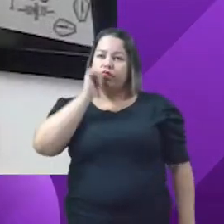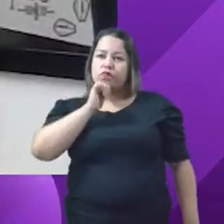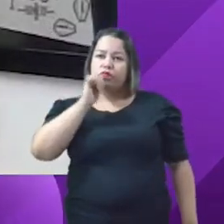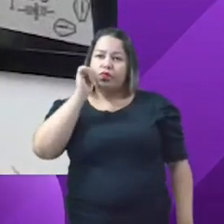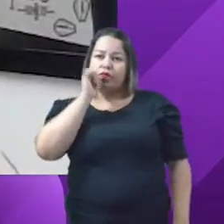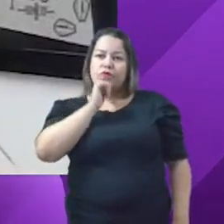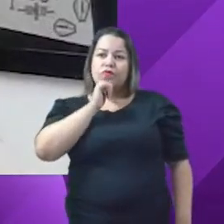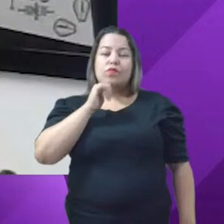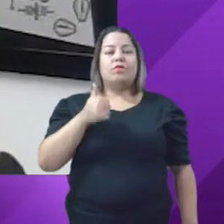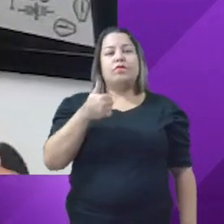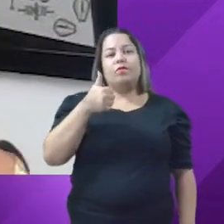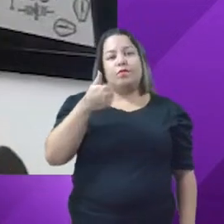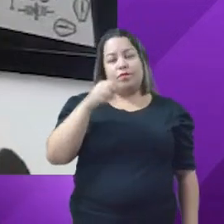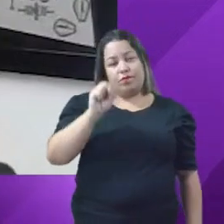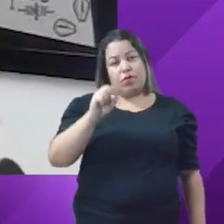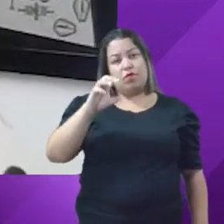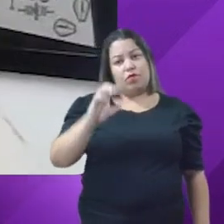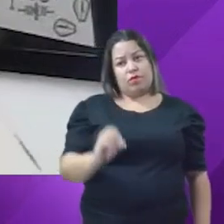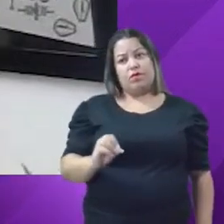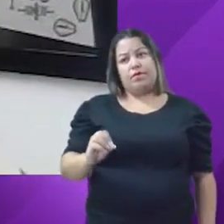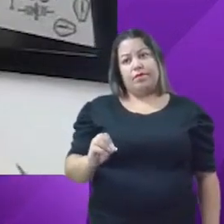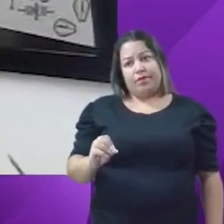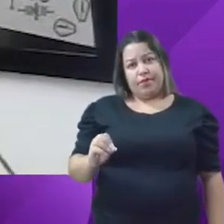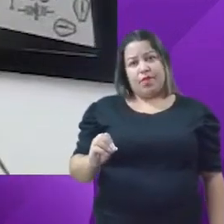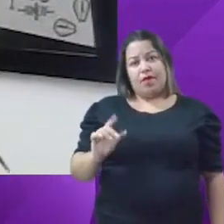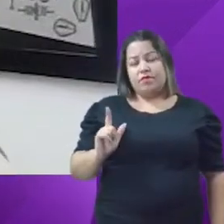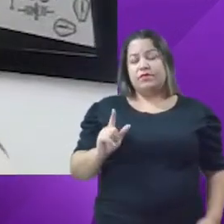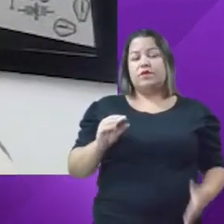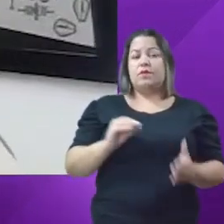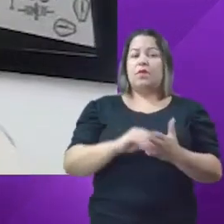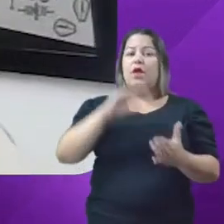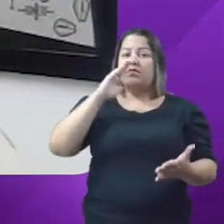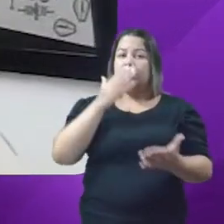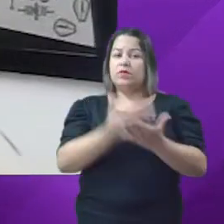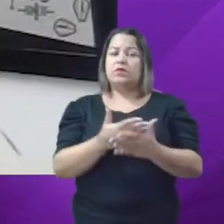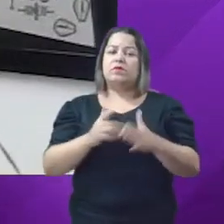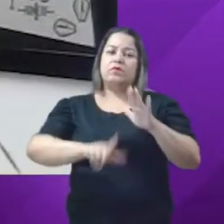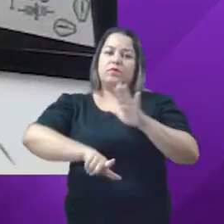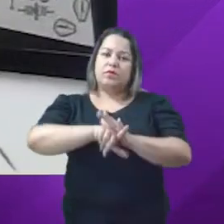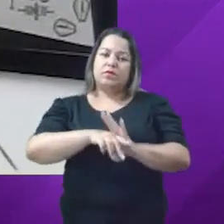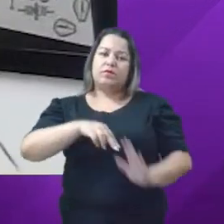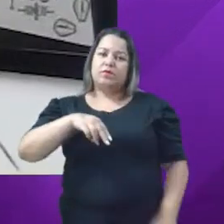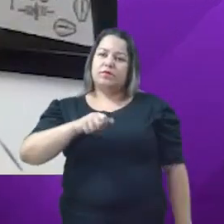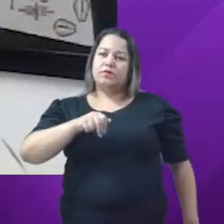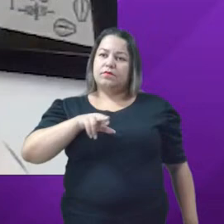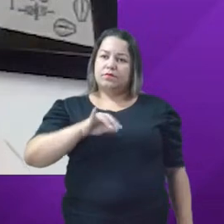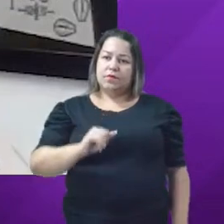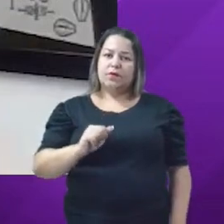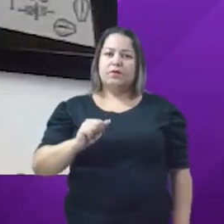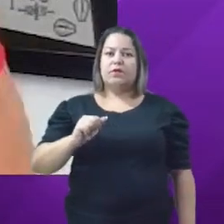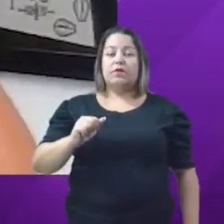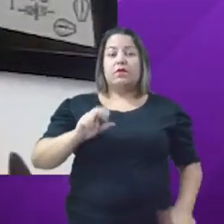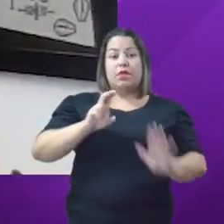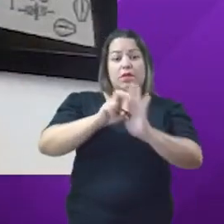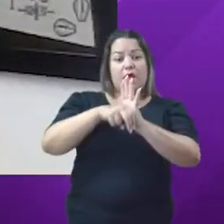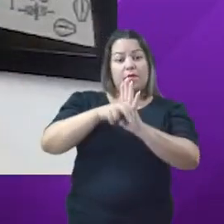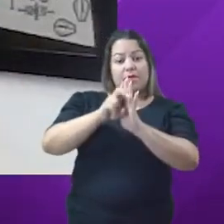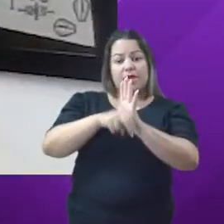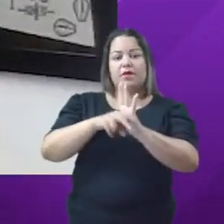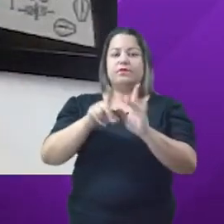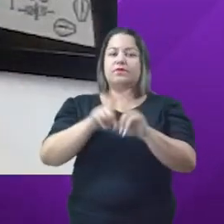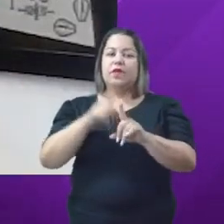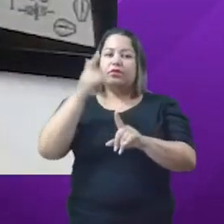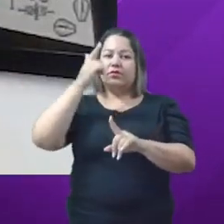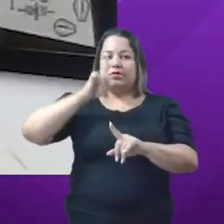sucateamento do Disque 180, a descrença na Lei Maria da Penha, tudo isso foi uma campanha do governo Bolsonaro e que agora nós estamos